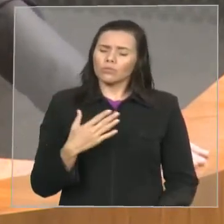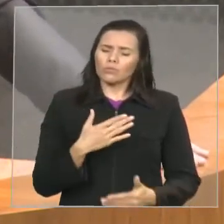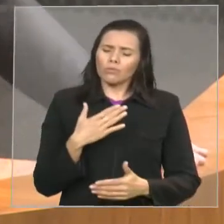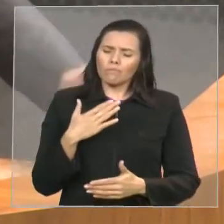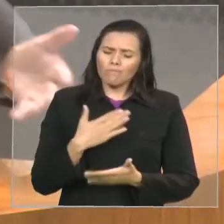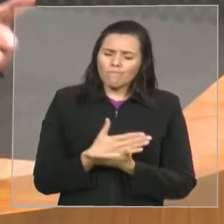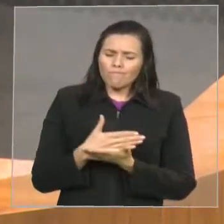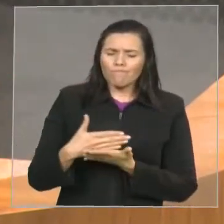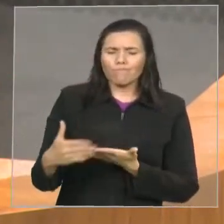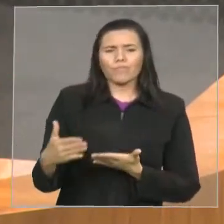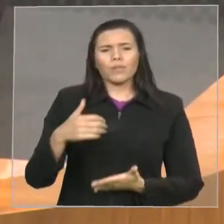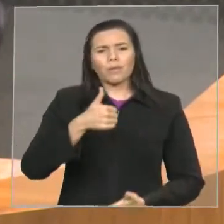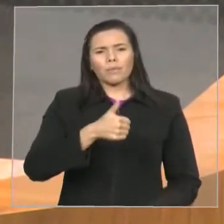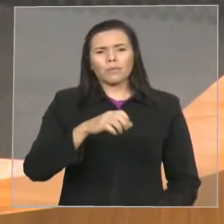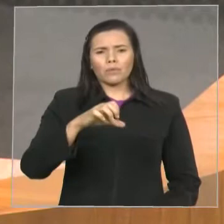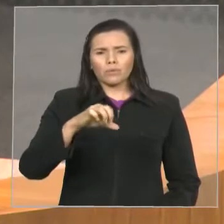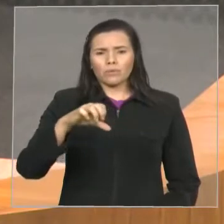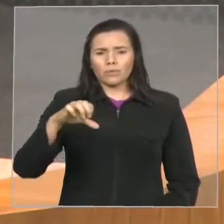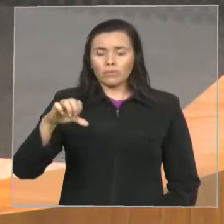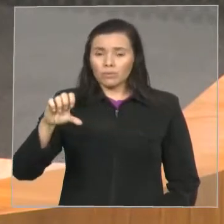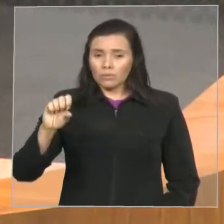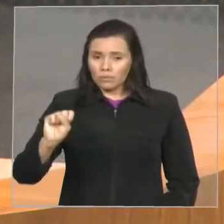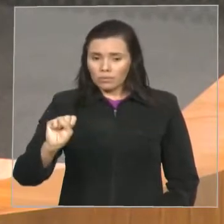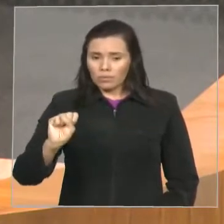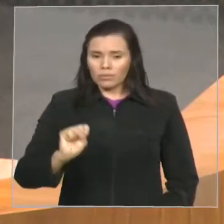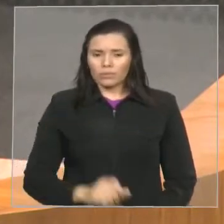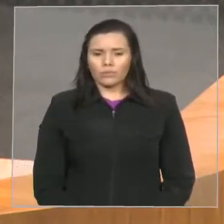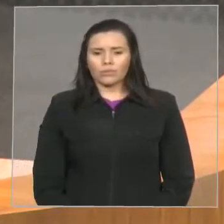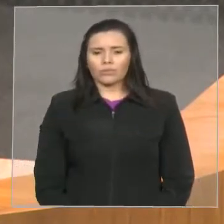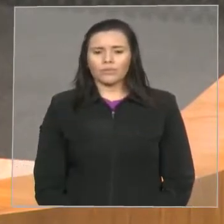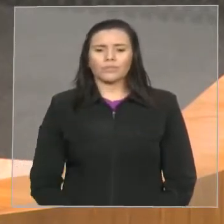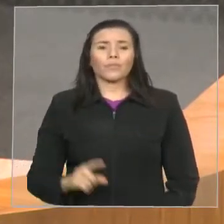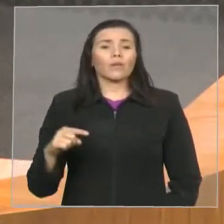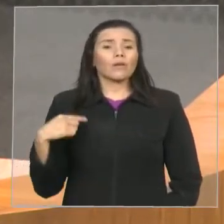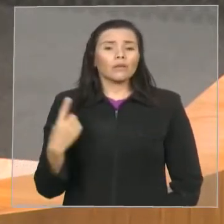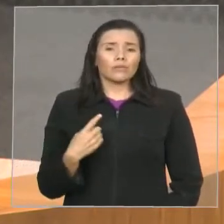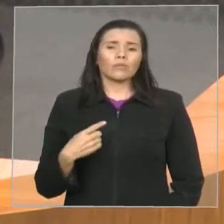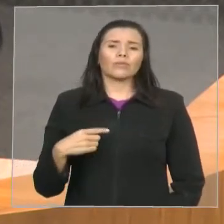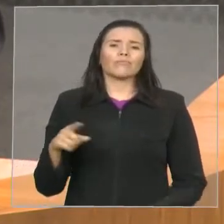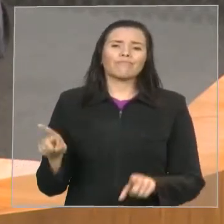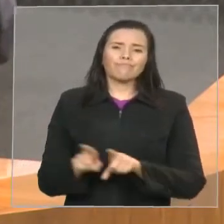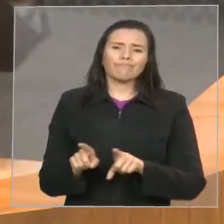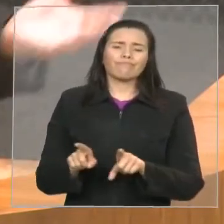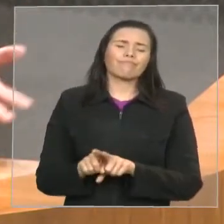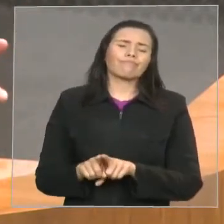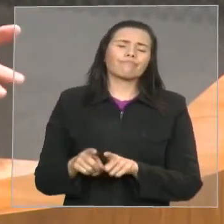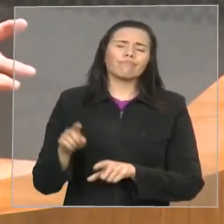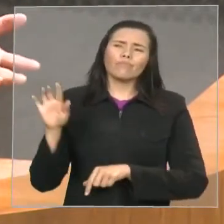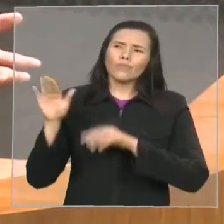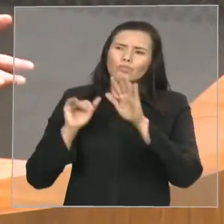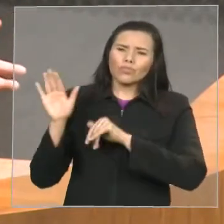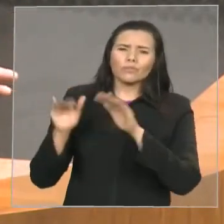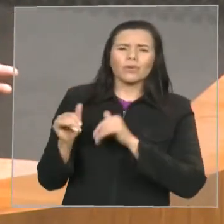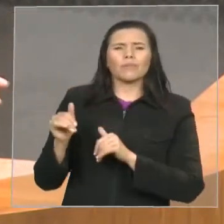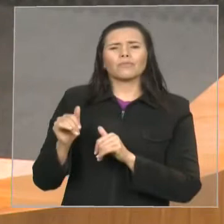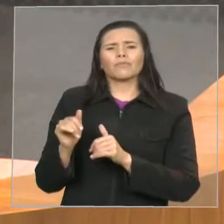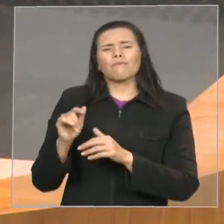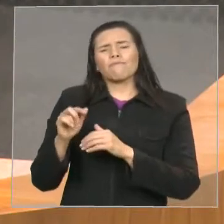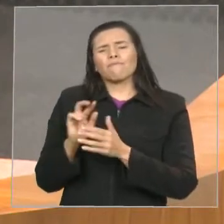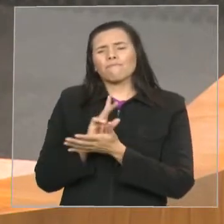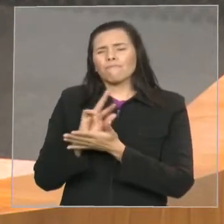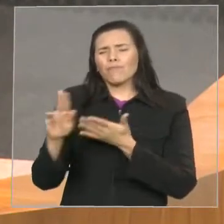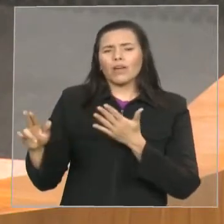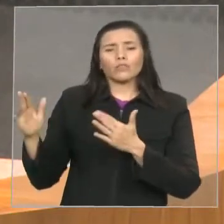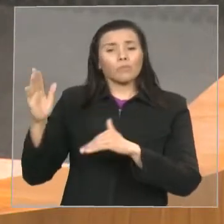Brasil, e foi trazido também todo o corpo docente de Brasília para poder preparar o nosso pessoal com a